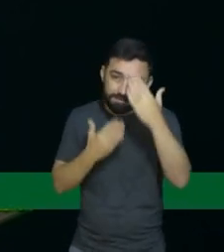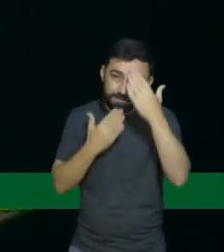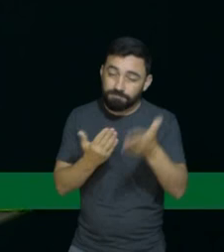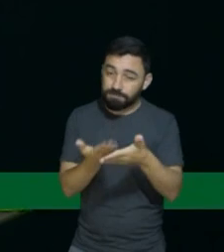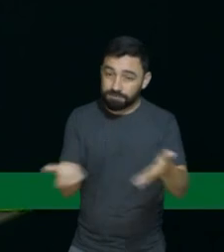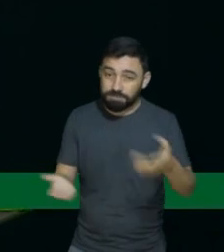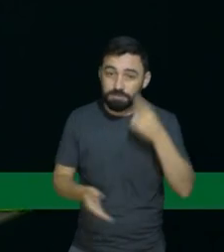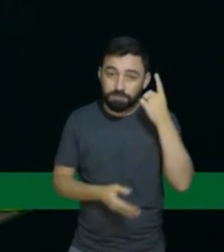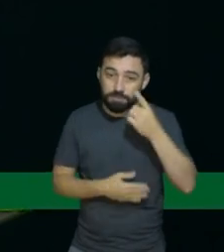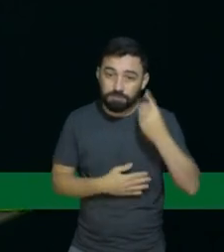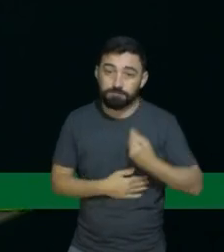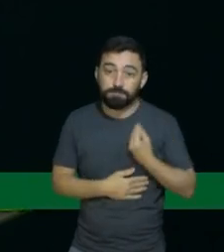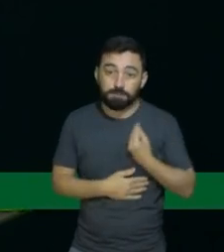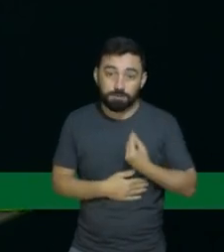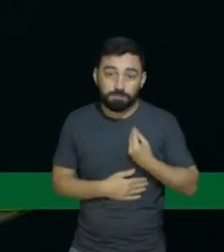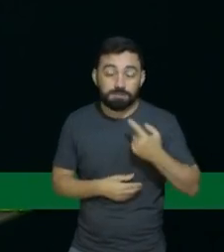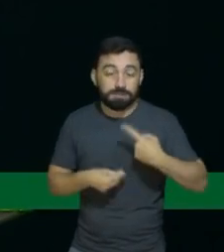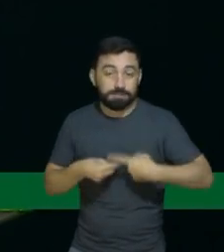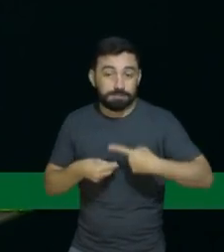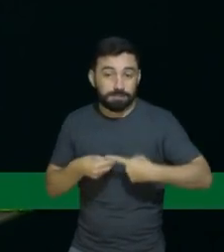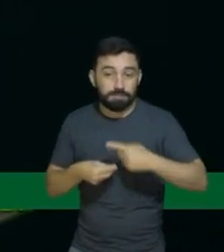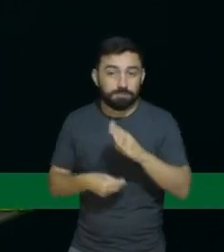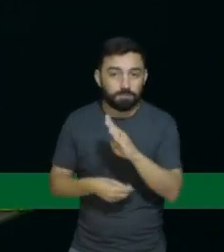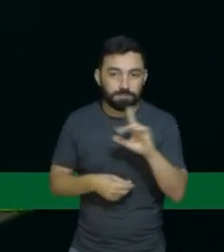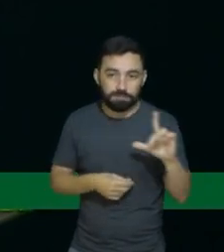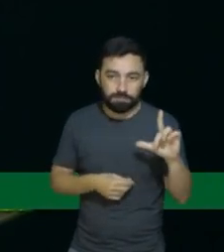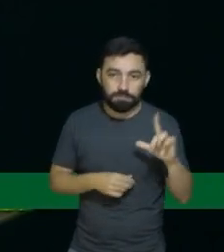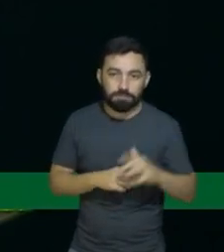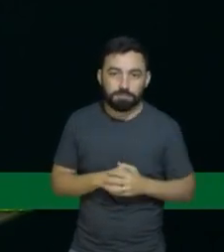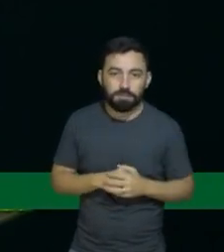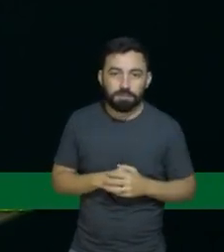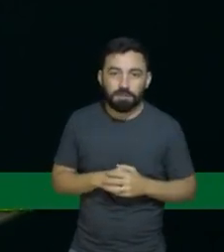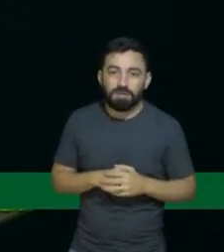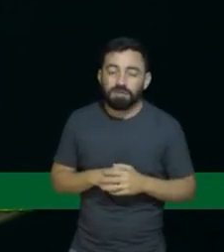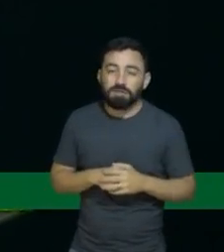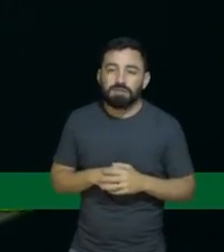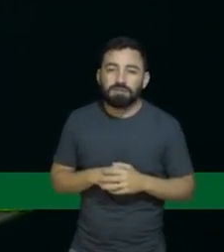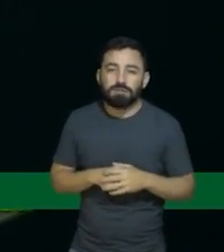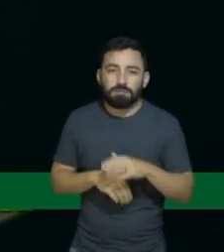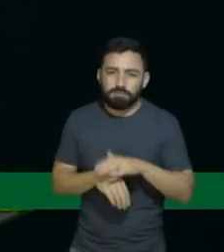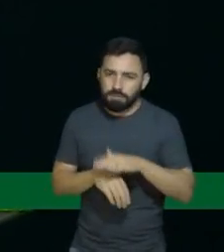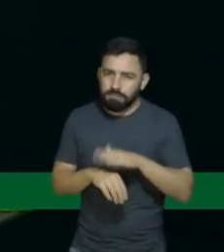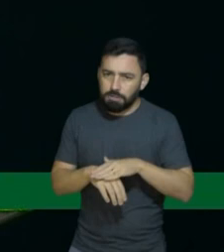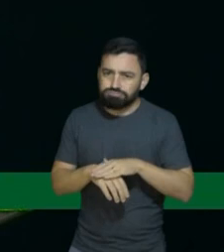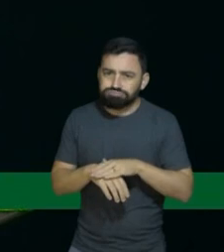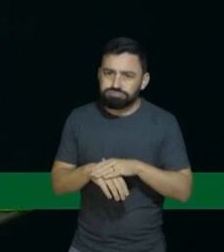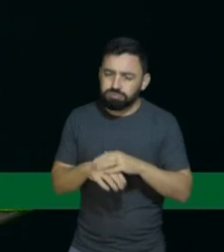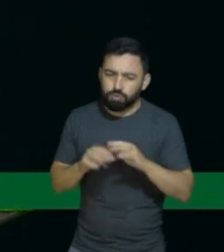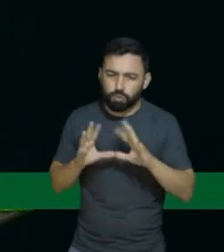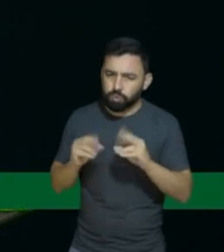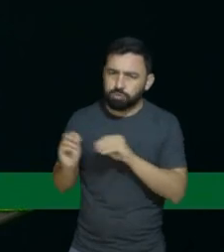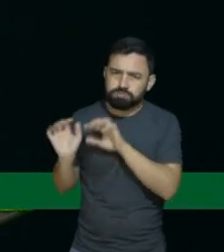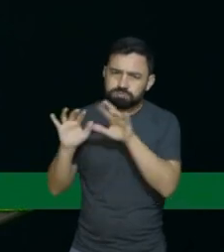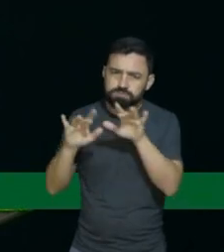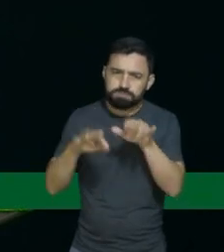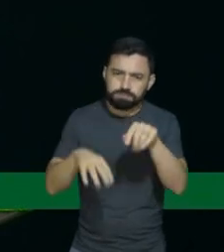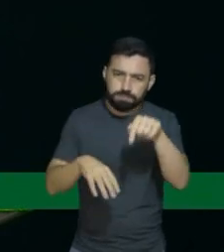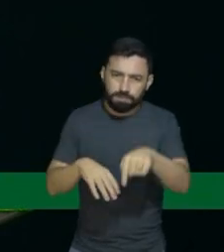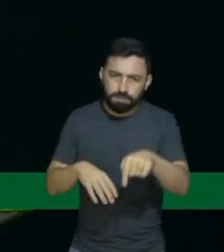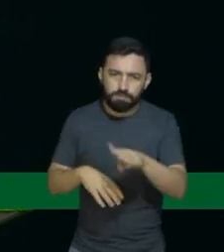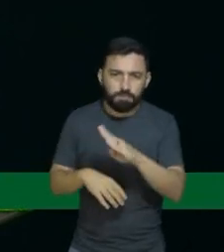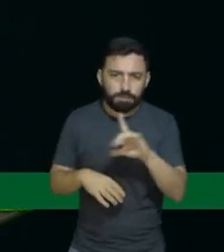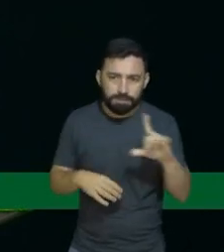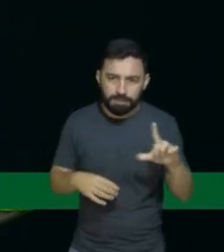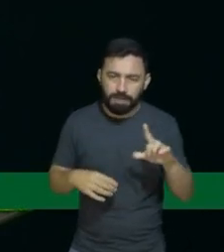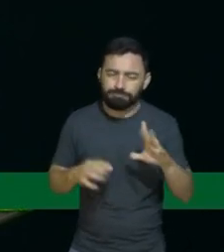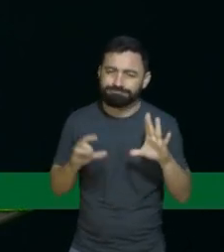deputados aqui na cidade eh de Blumenau pelo gesto de vir a Blumenau privilegiando a região